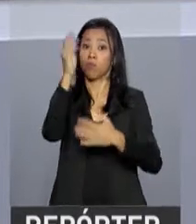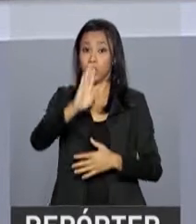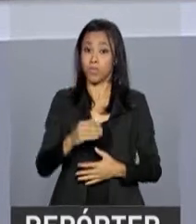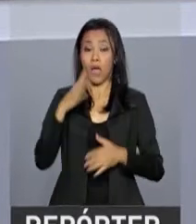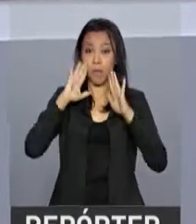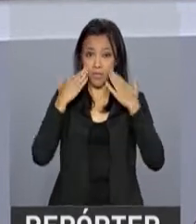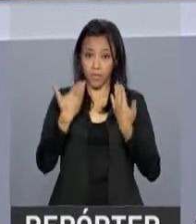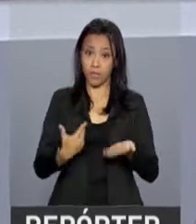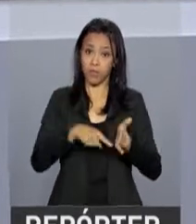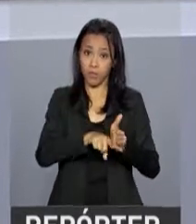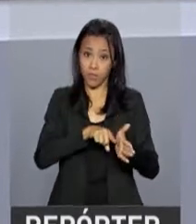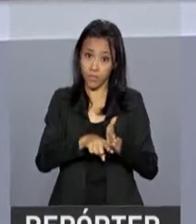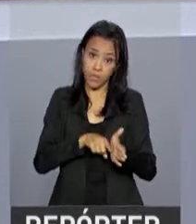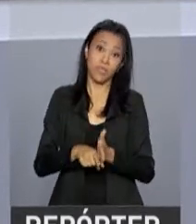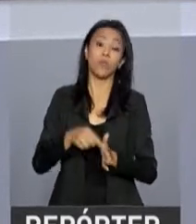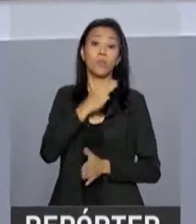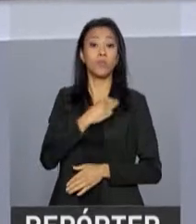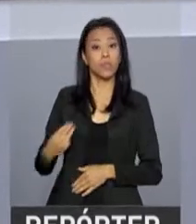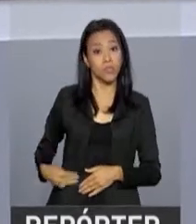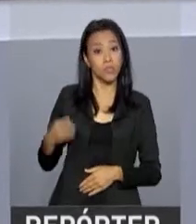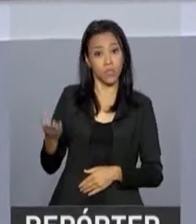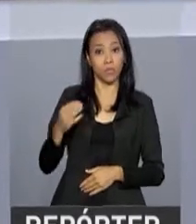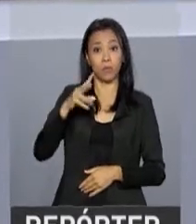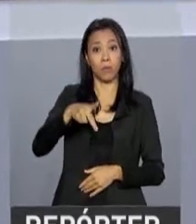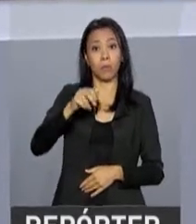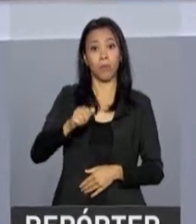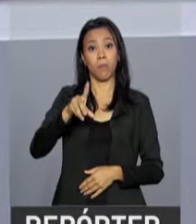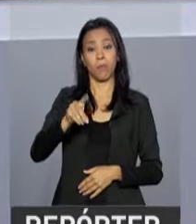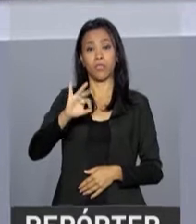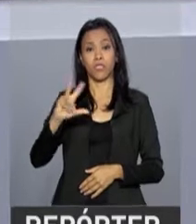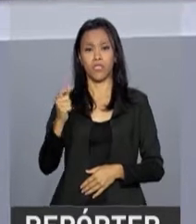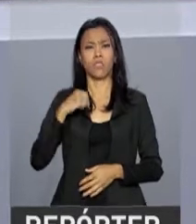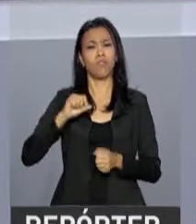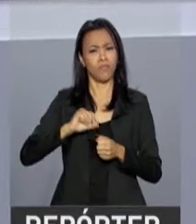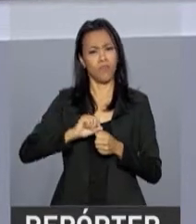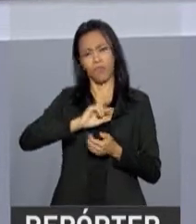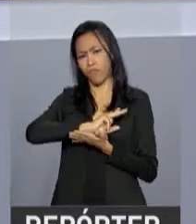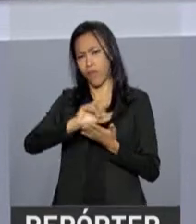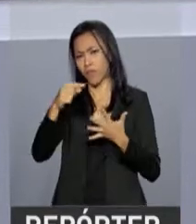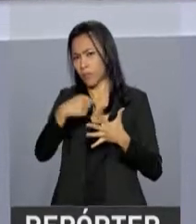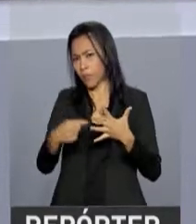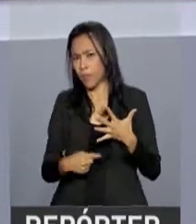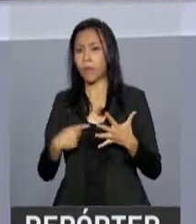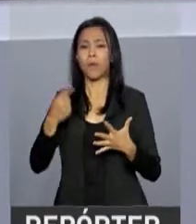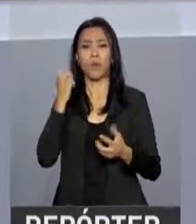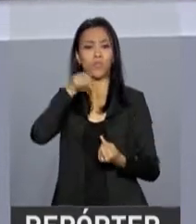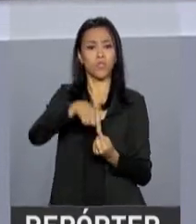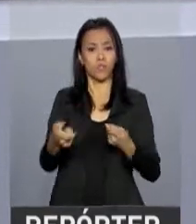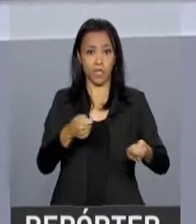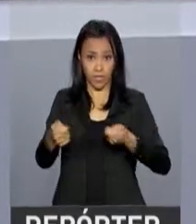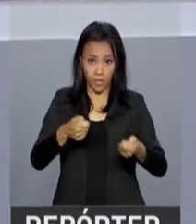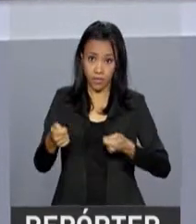o ministro da casa civil eliseu padilha disse que o governo tem adotado várias medidas para equilibrar as contas incentivar o